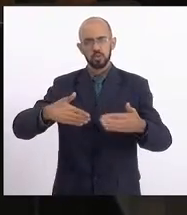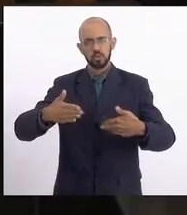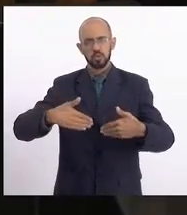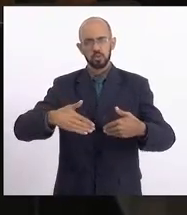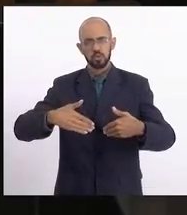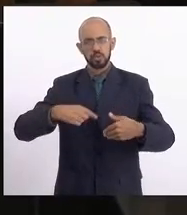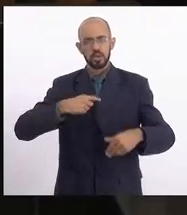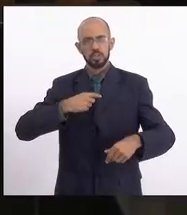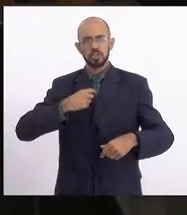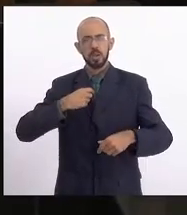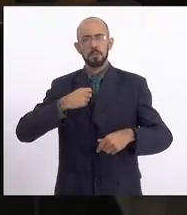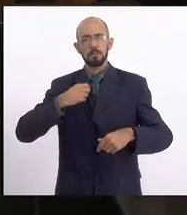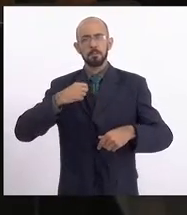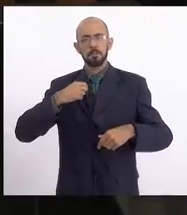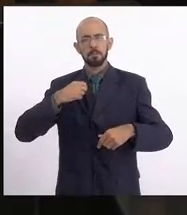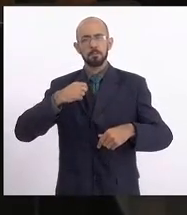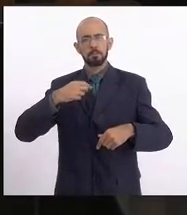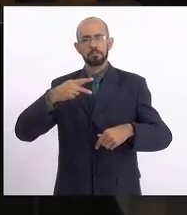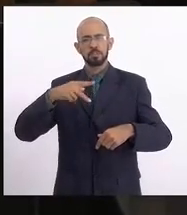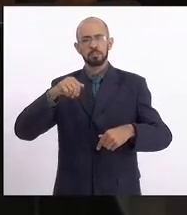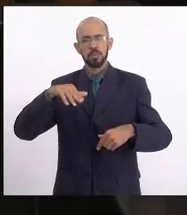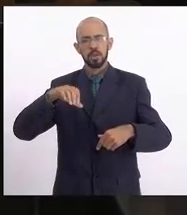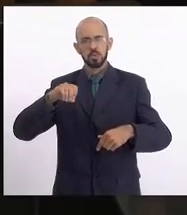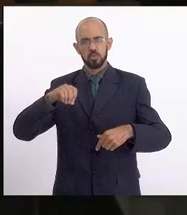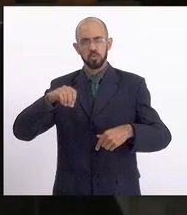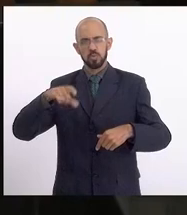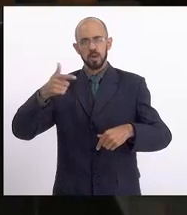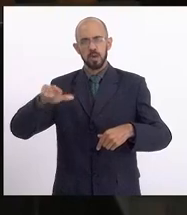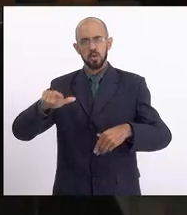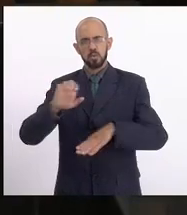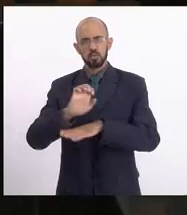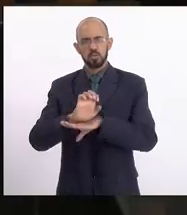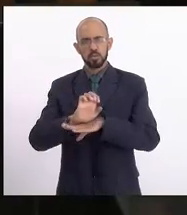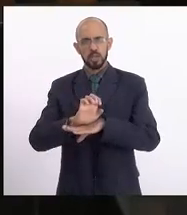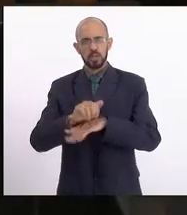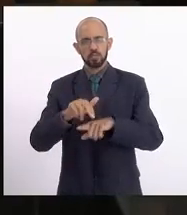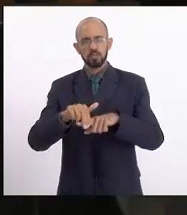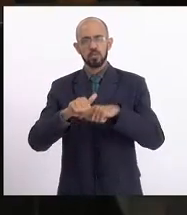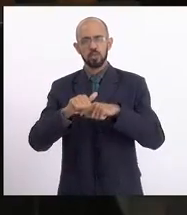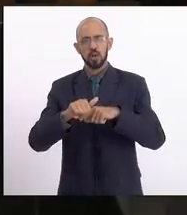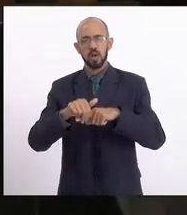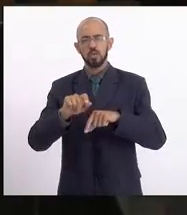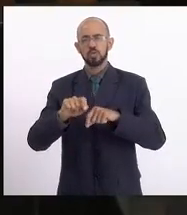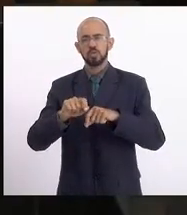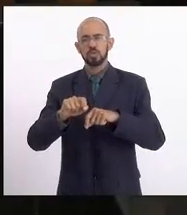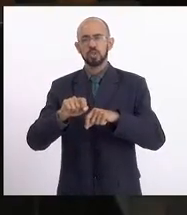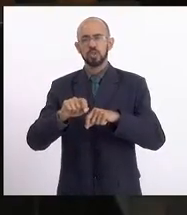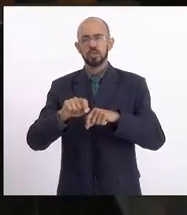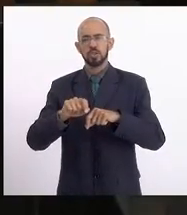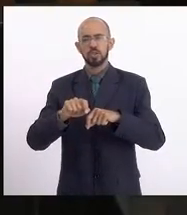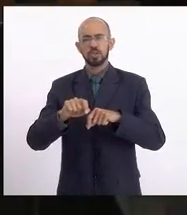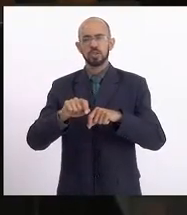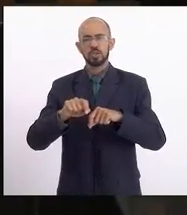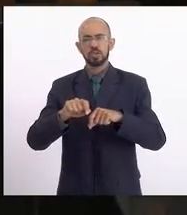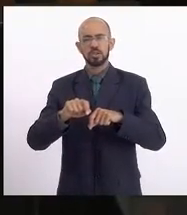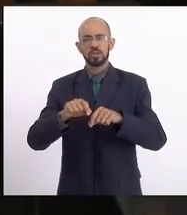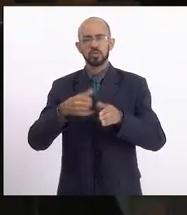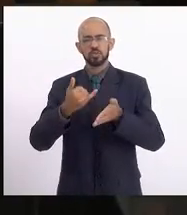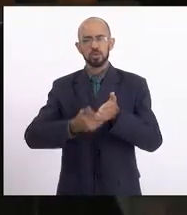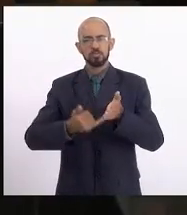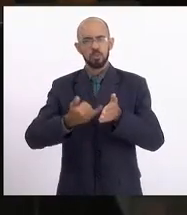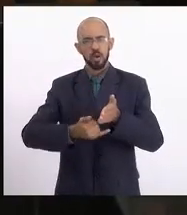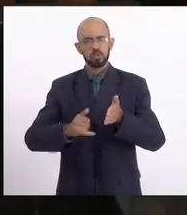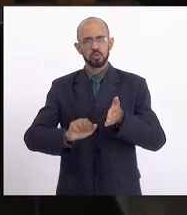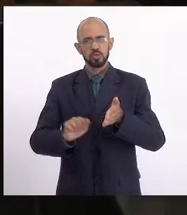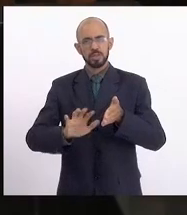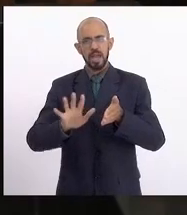fora, para outros estados, por conta da alta, da alta taxação em cima